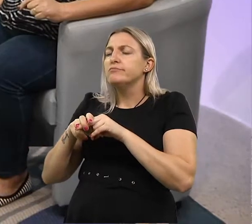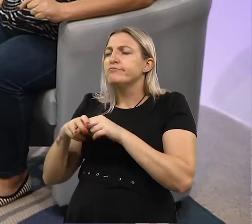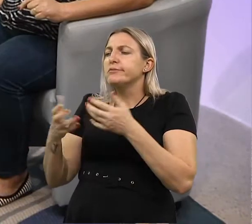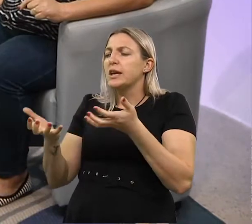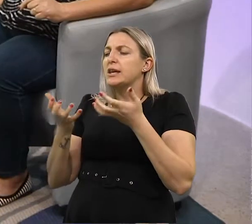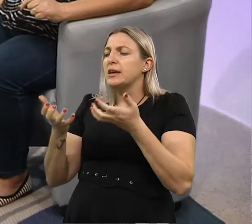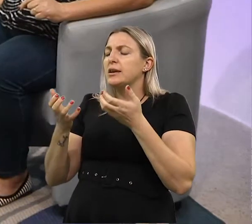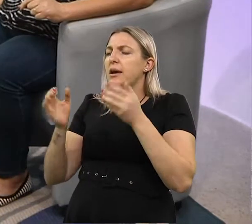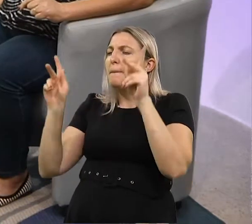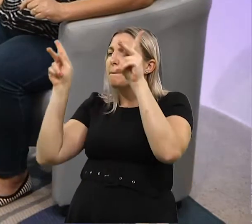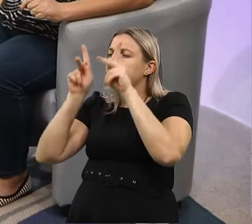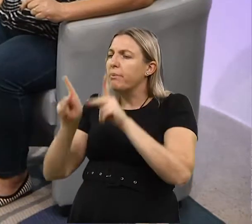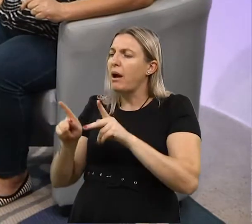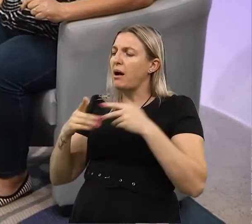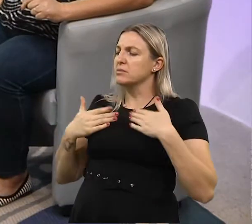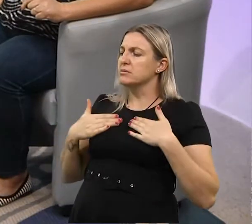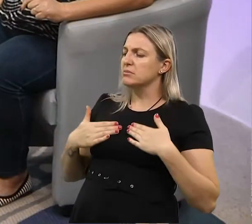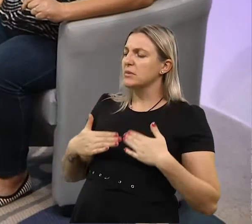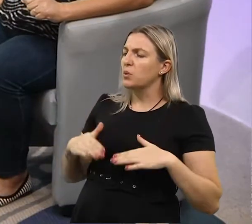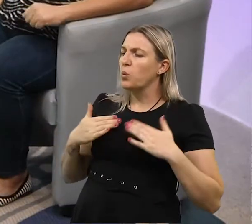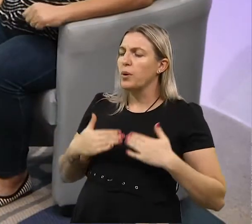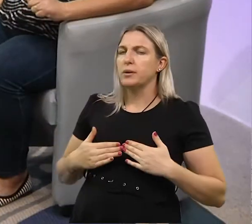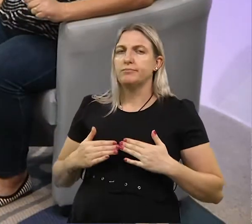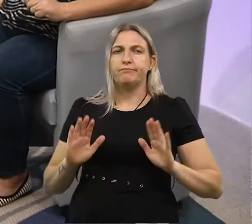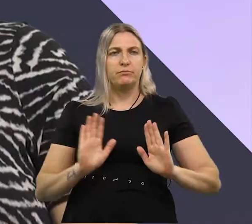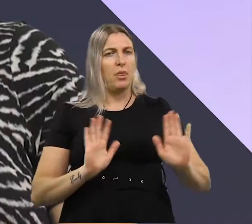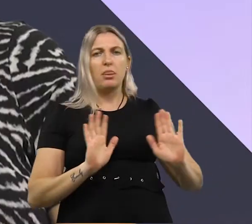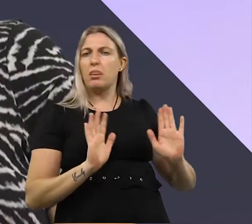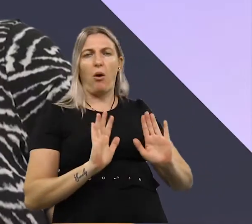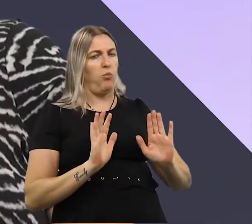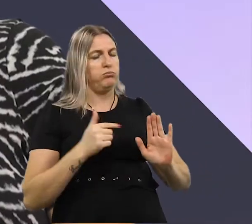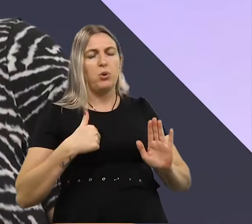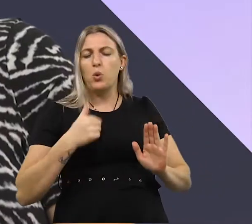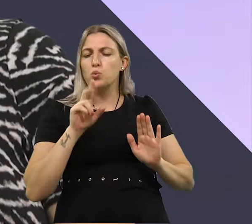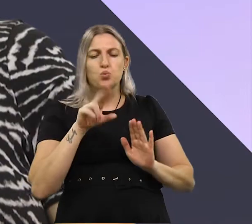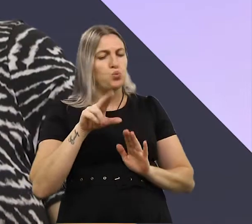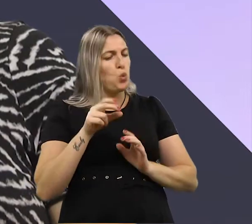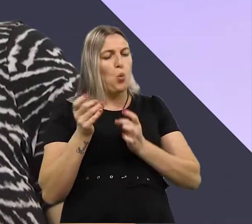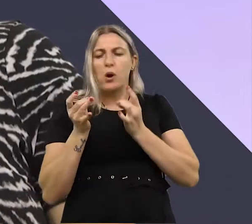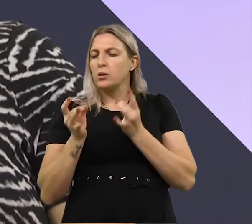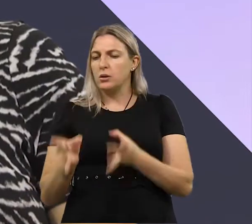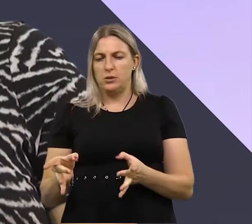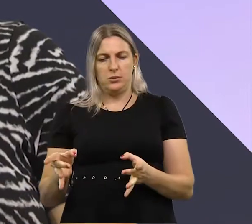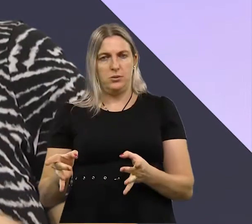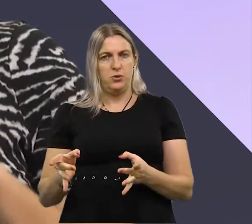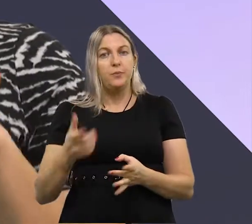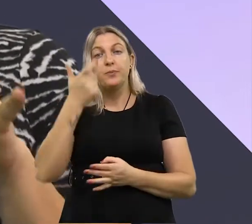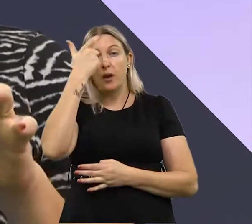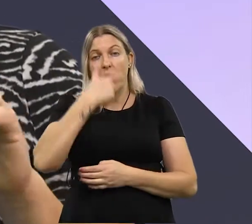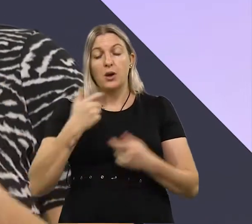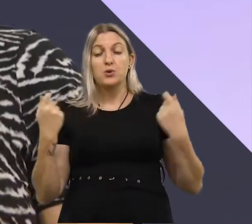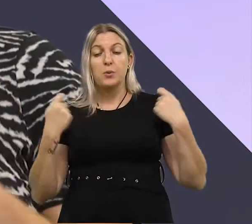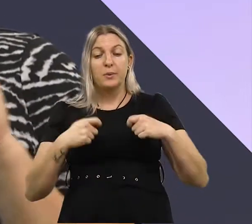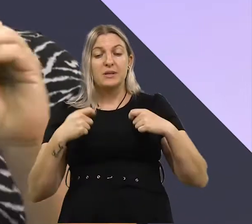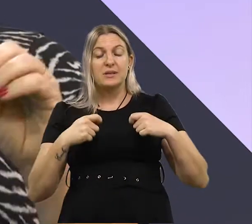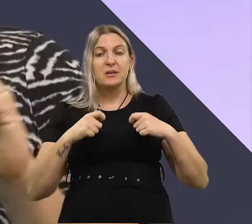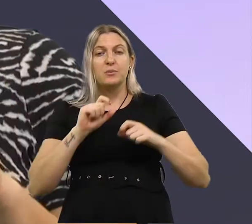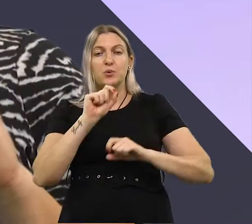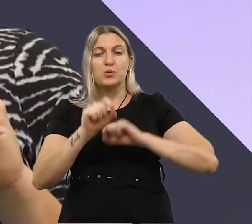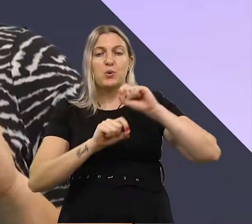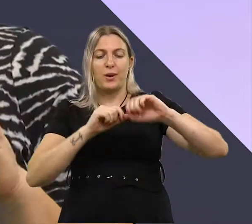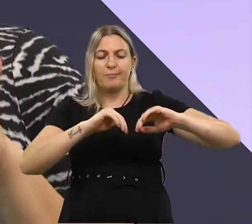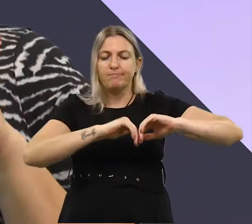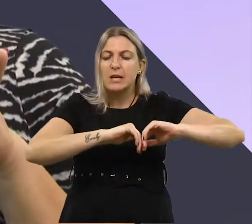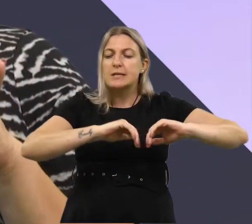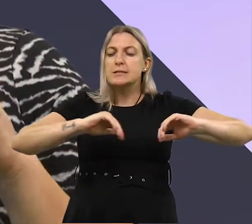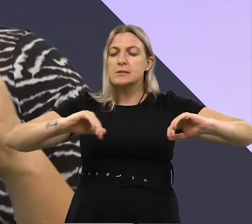para ficar mais tranquila? Não, desistir nunca. Eu acho que o que nós precisamos é filtrar tudo